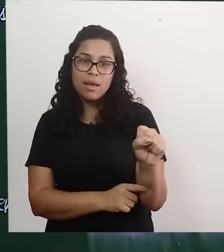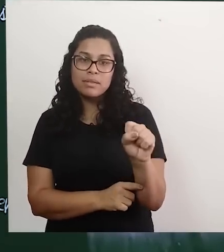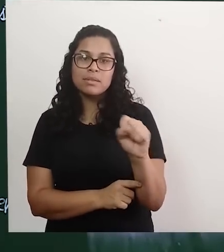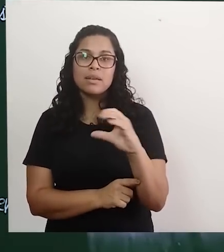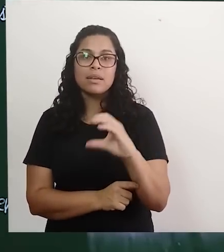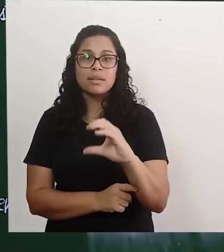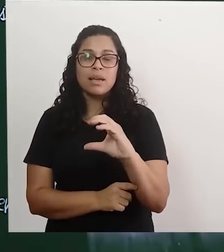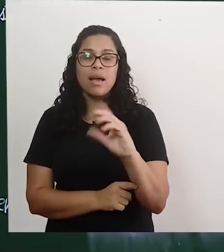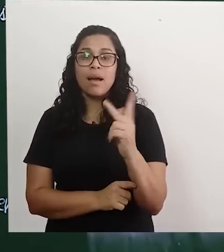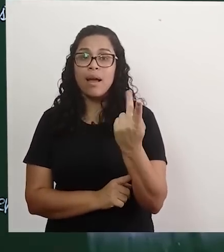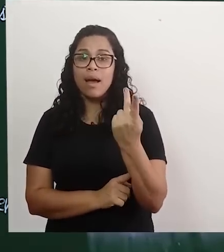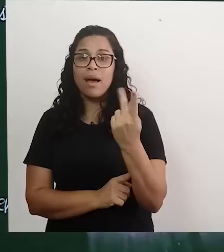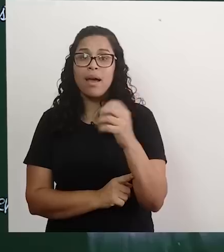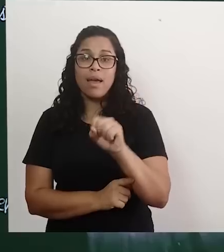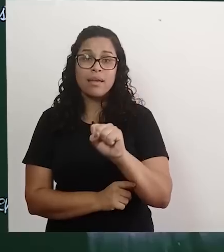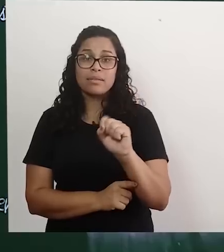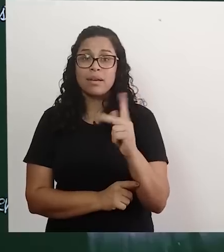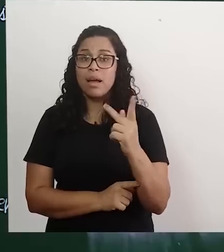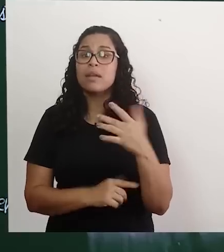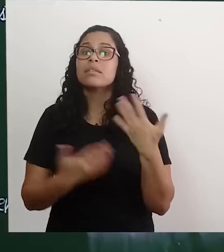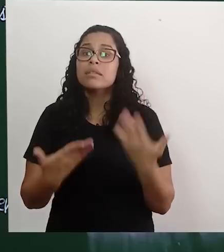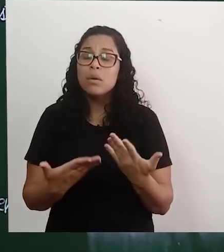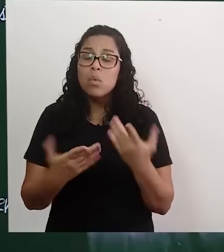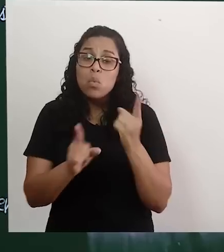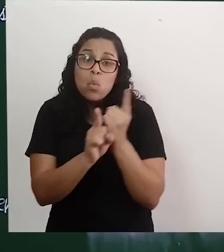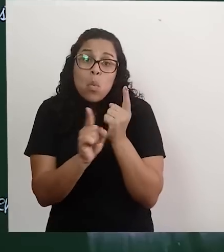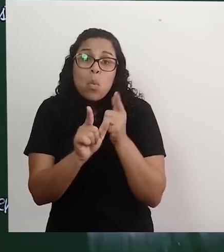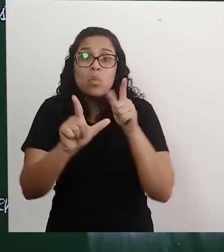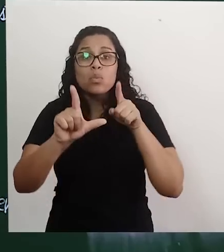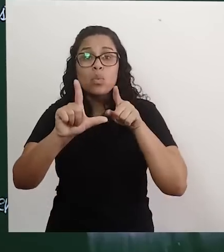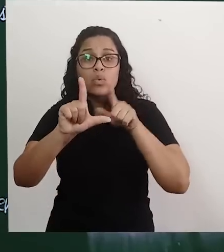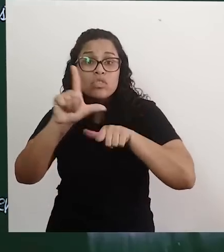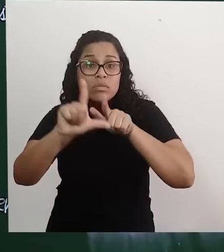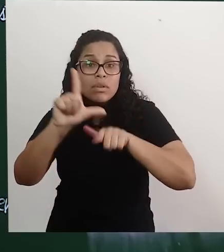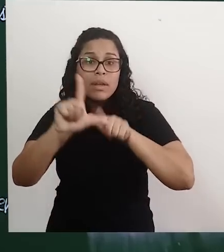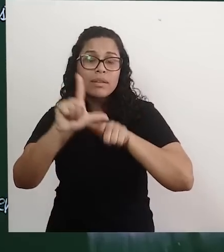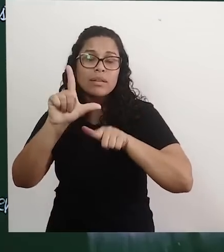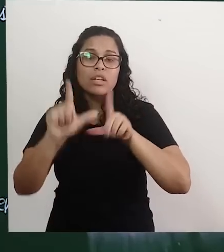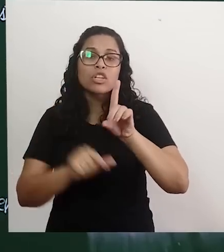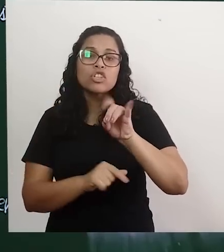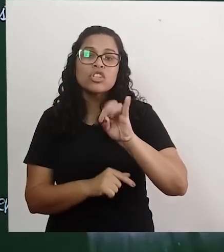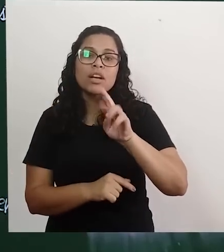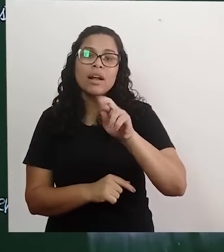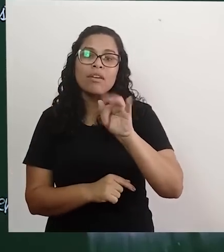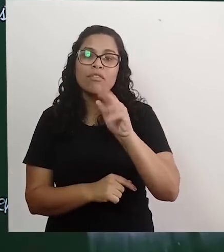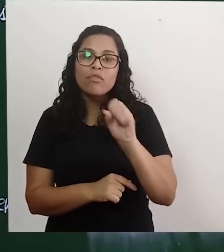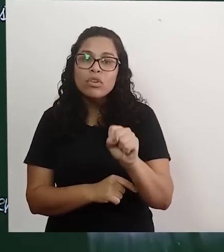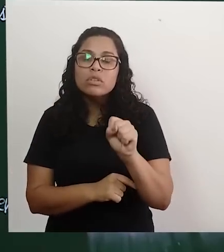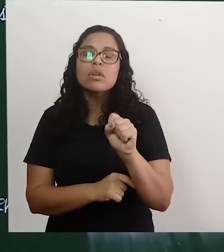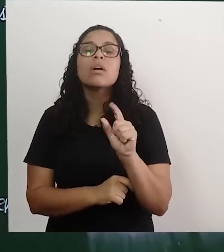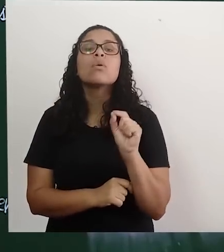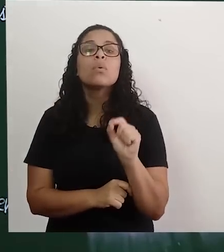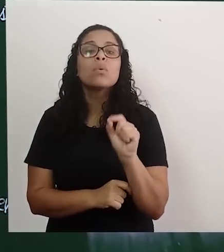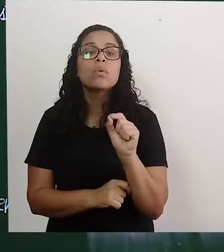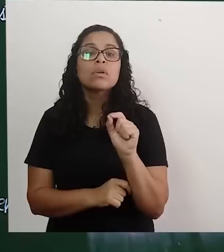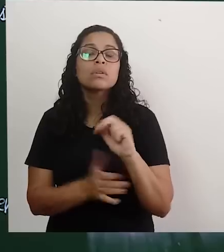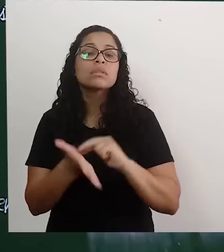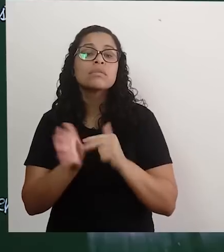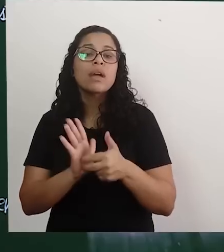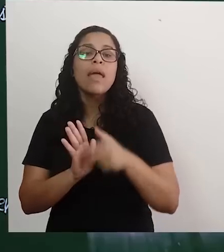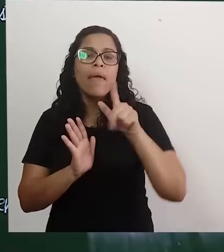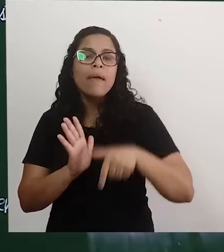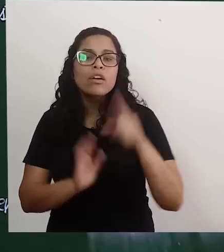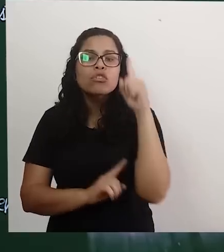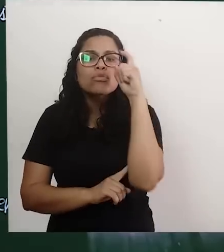S's, do CH, do SH. Esses encontros de palavras, de letras, chamados de dígrafos, eles representam